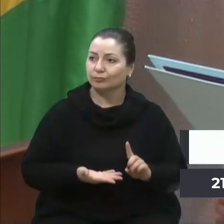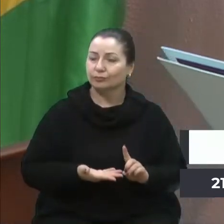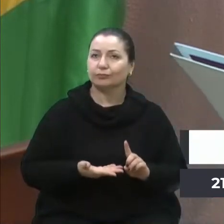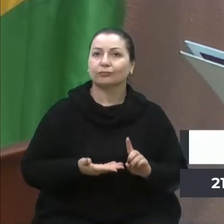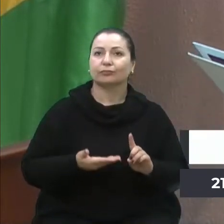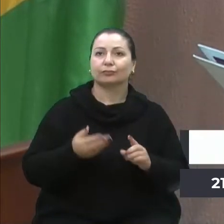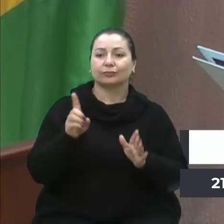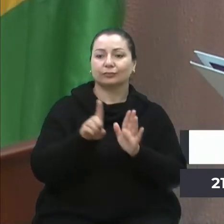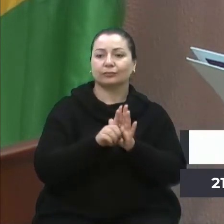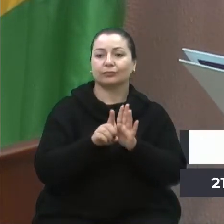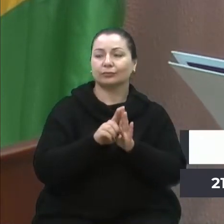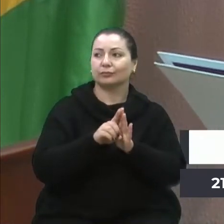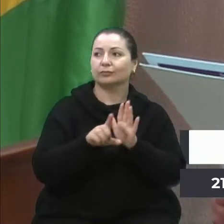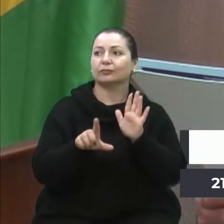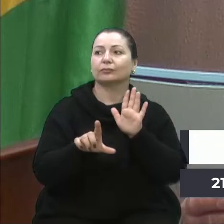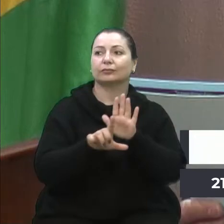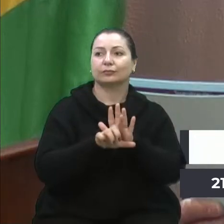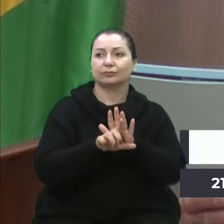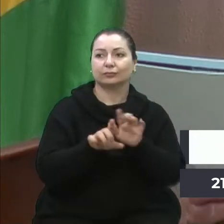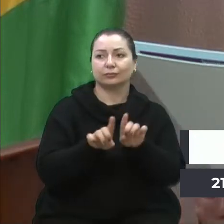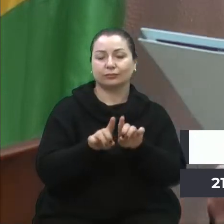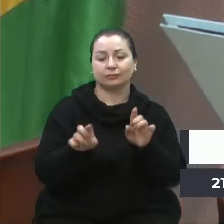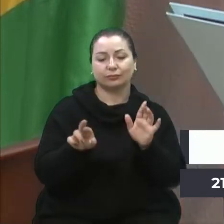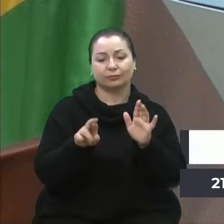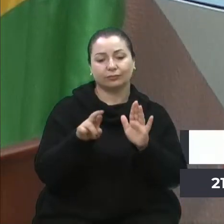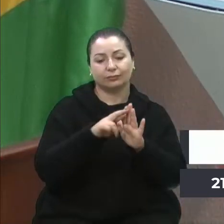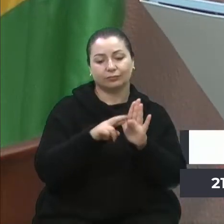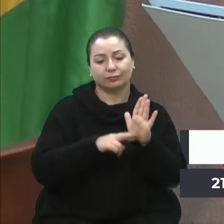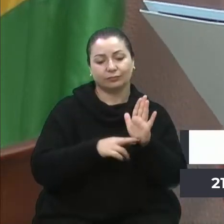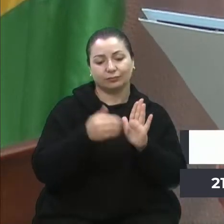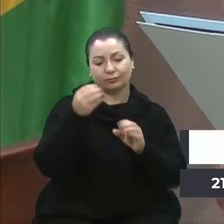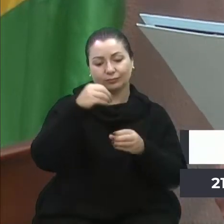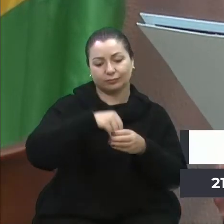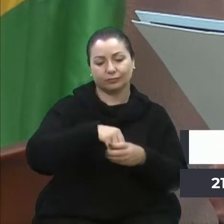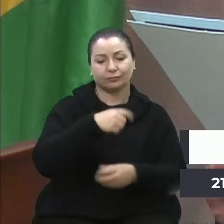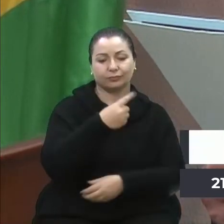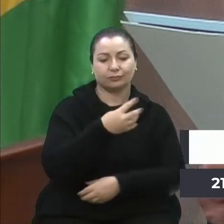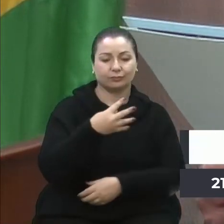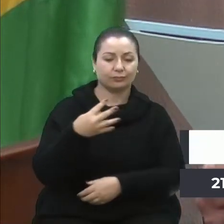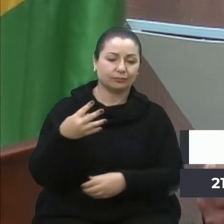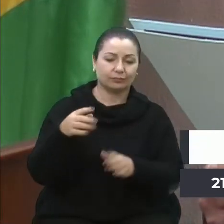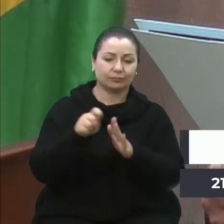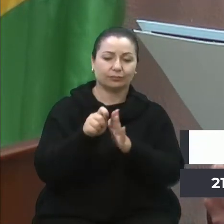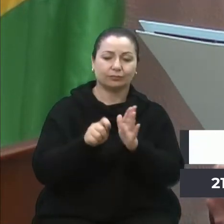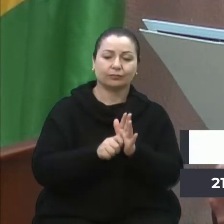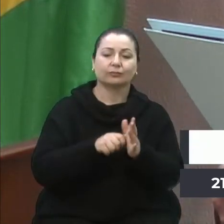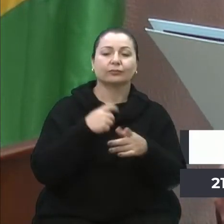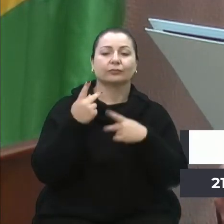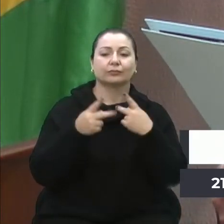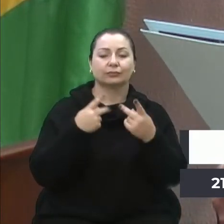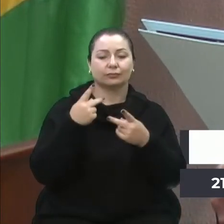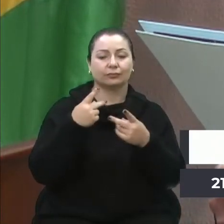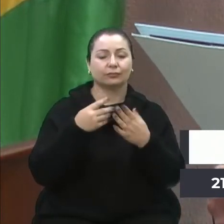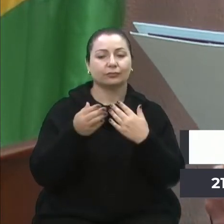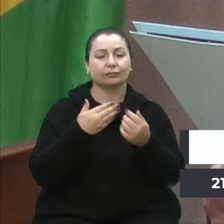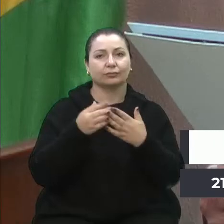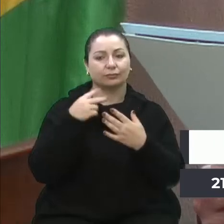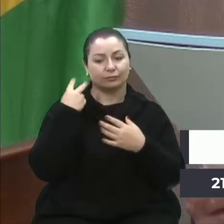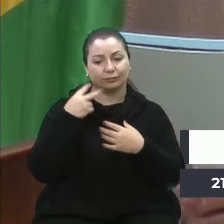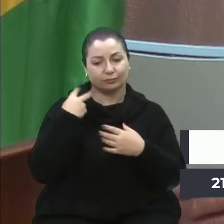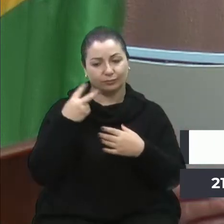legislativo, conforme regulamenta o regimento interno, no artigo 144, caberá a qualquer vereador, bancada ou